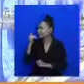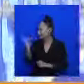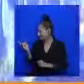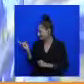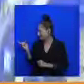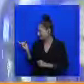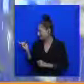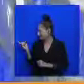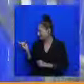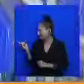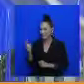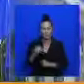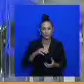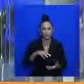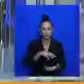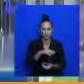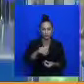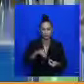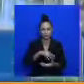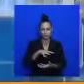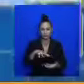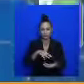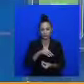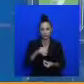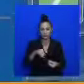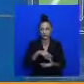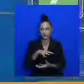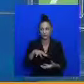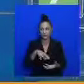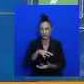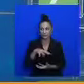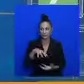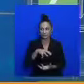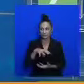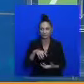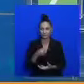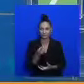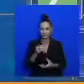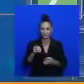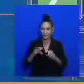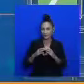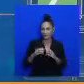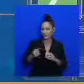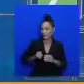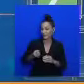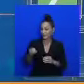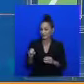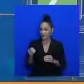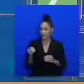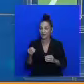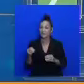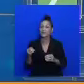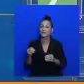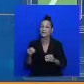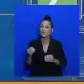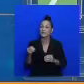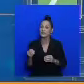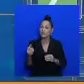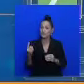Valendo! Globo carregado, embaralhando 100 bolas numeradas de 01 a